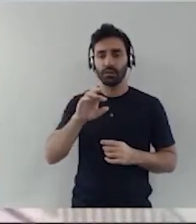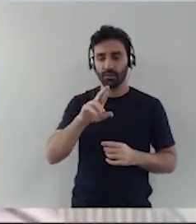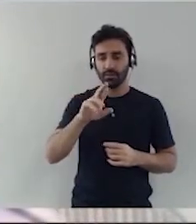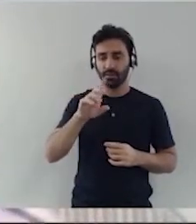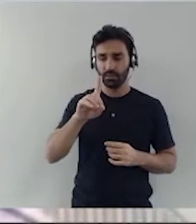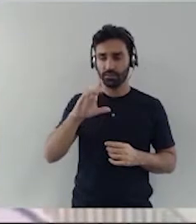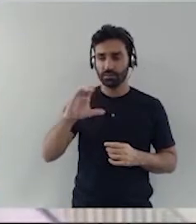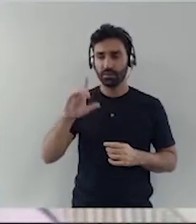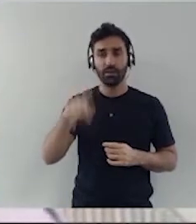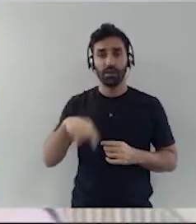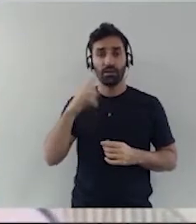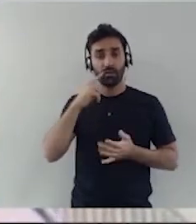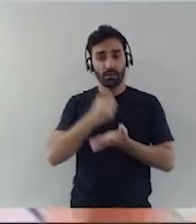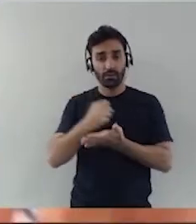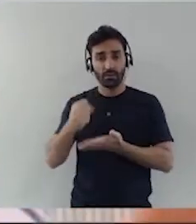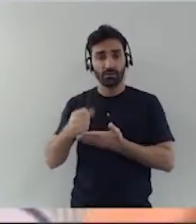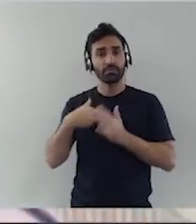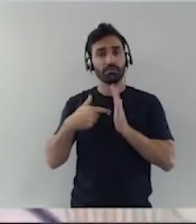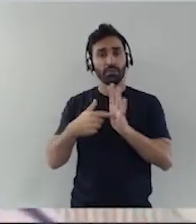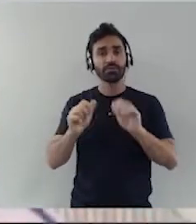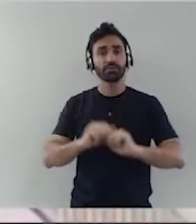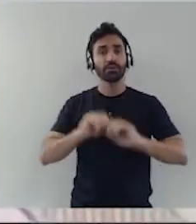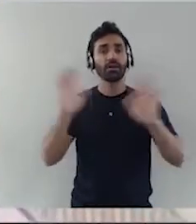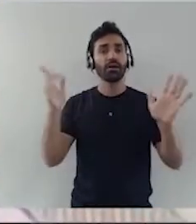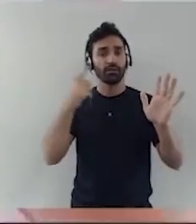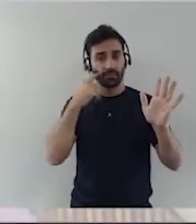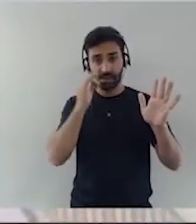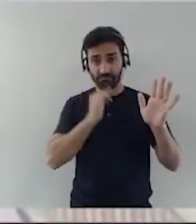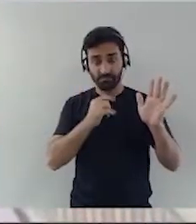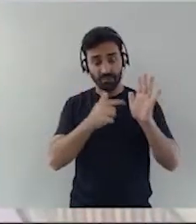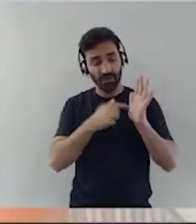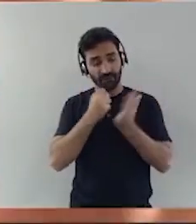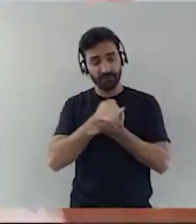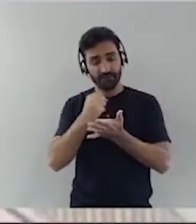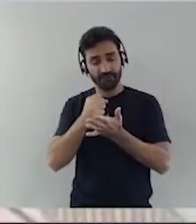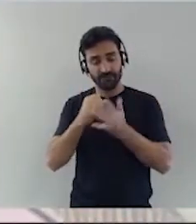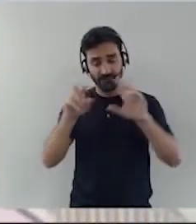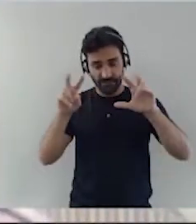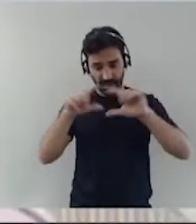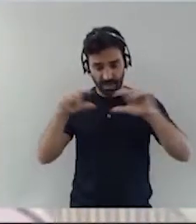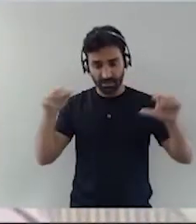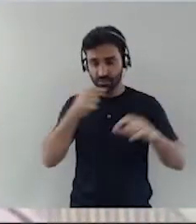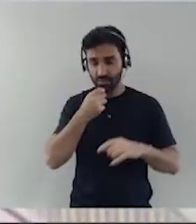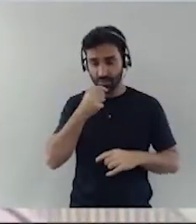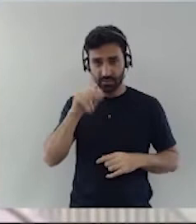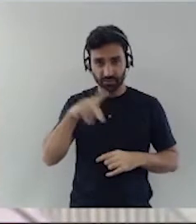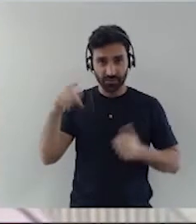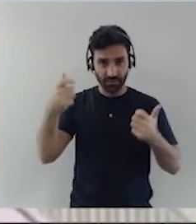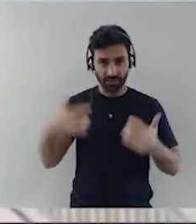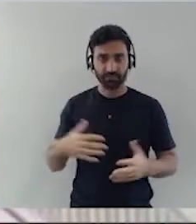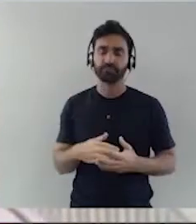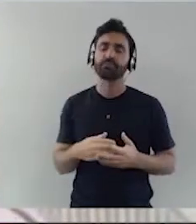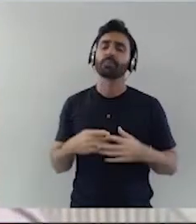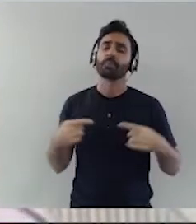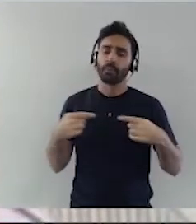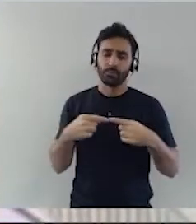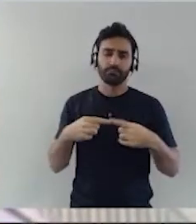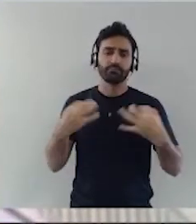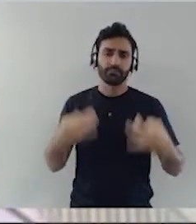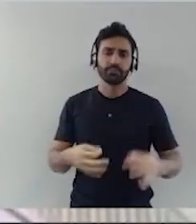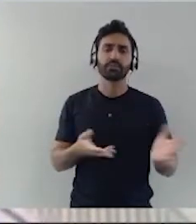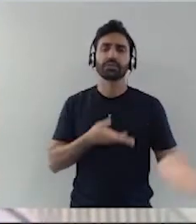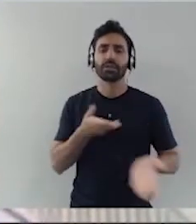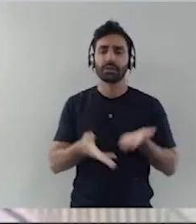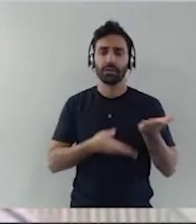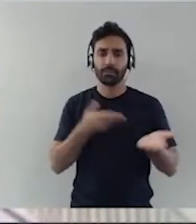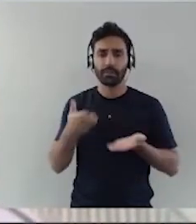e a consensualidade, que fica claro na seguinte frase, né, do professor: faz sentido acreditar que o tratamento